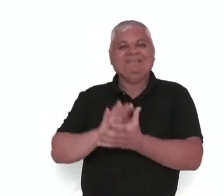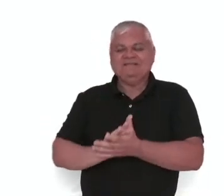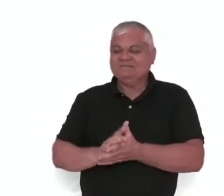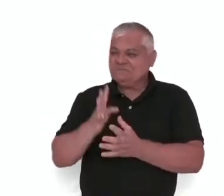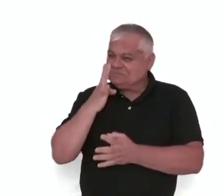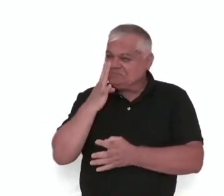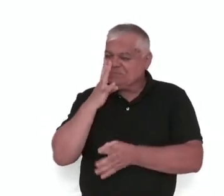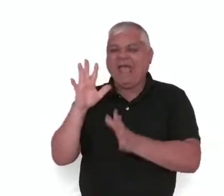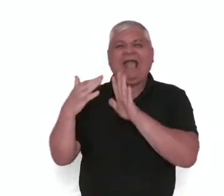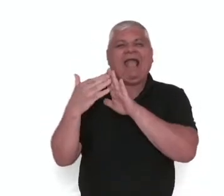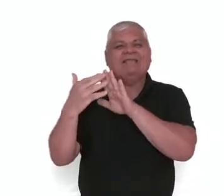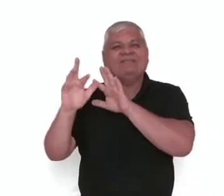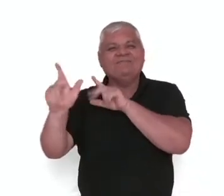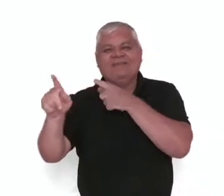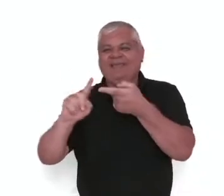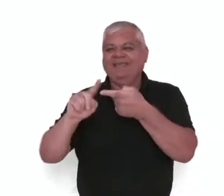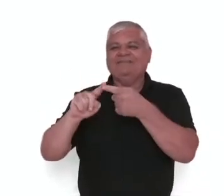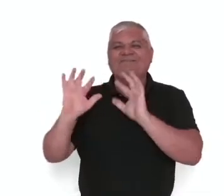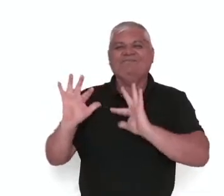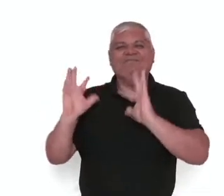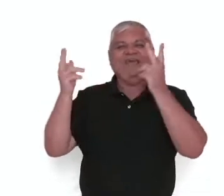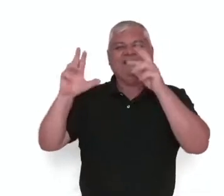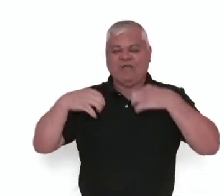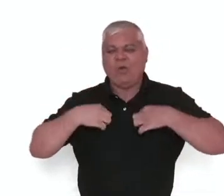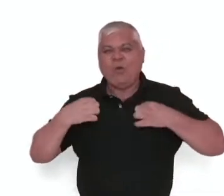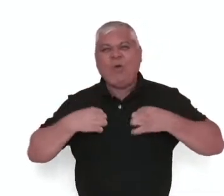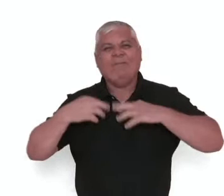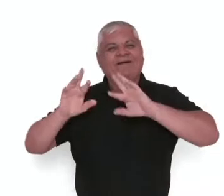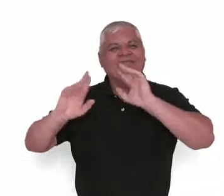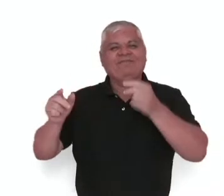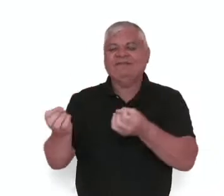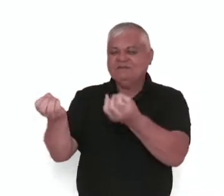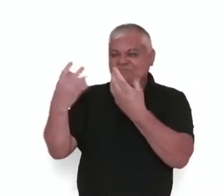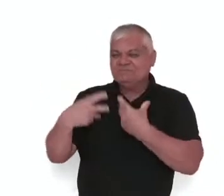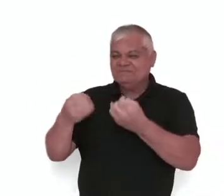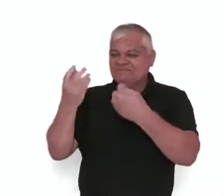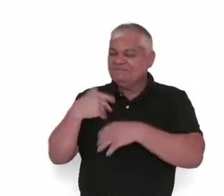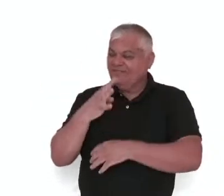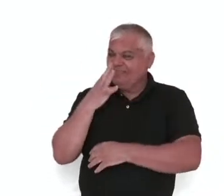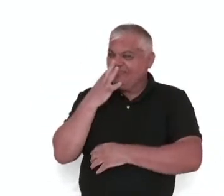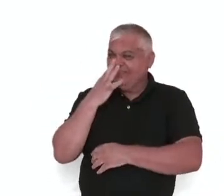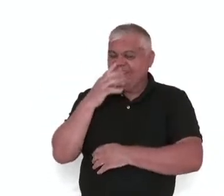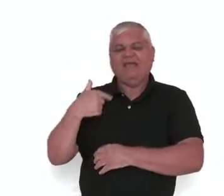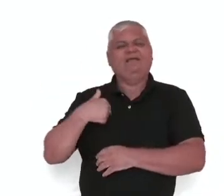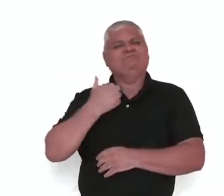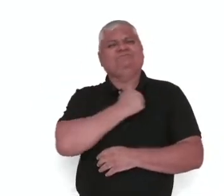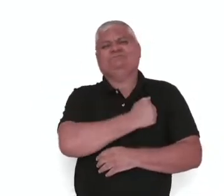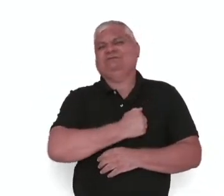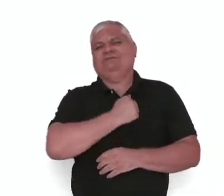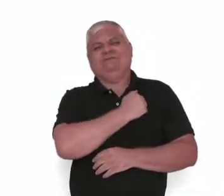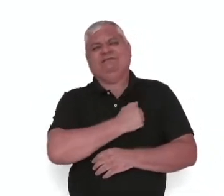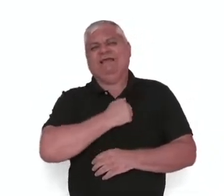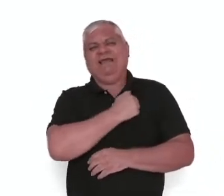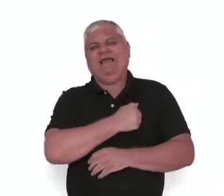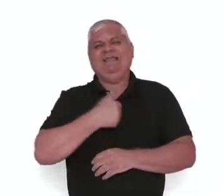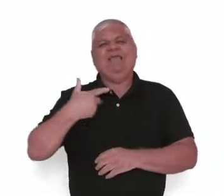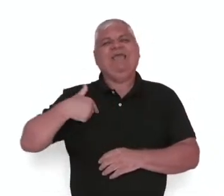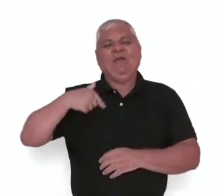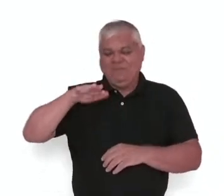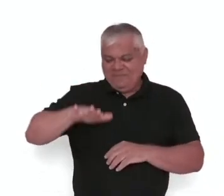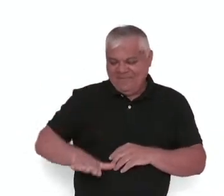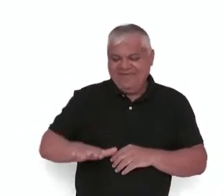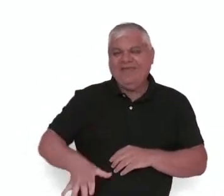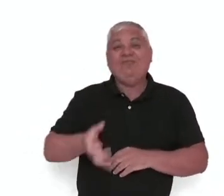as casas, as festas, as roupas, as pessoas. Tenho muita saudade da minha infância e de meus